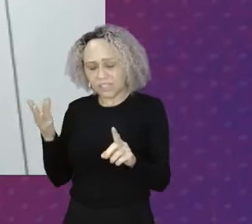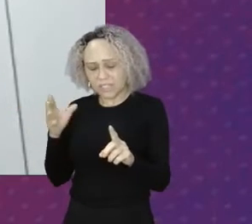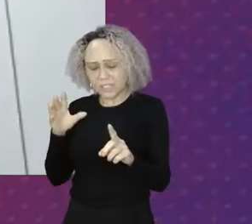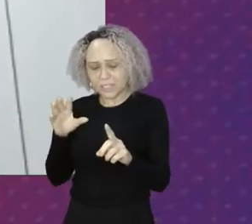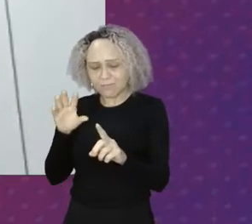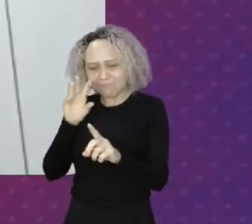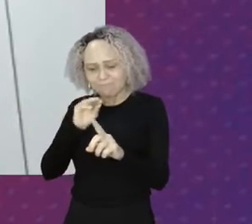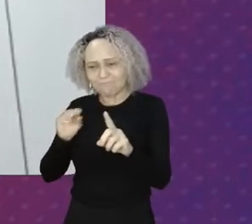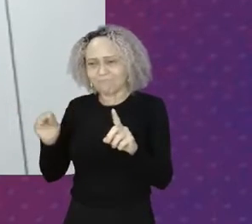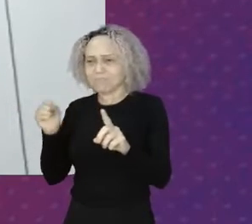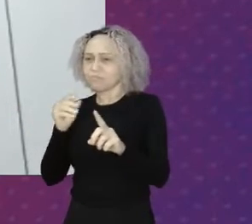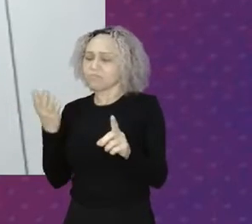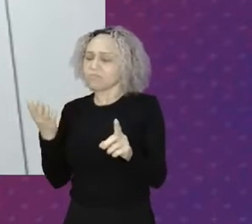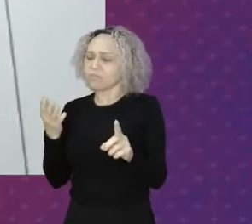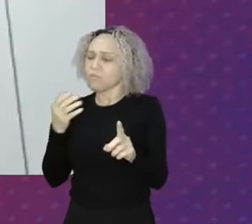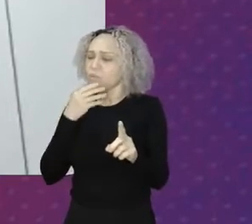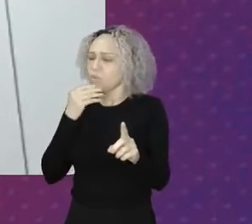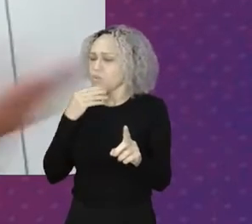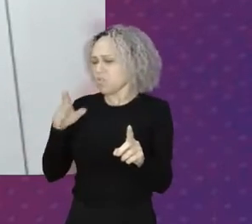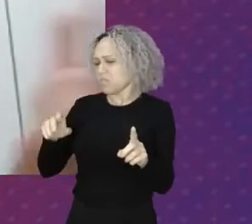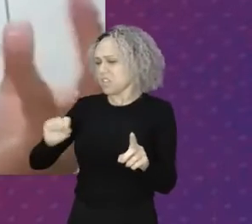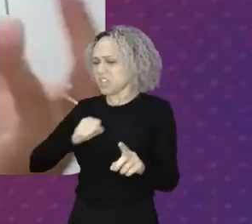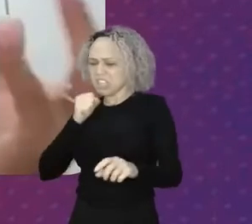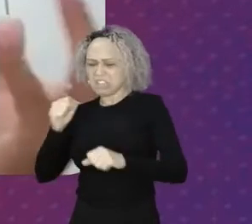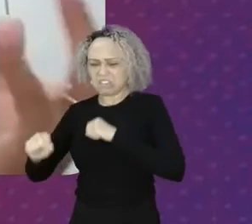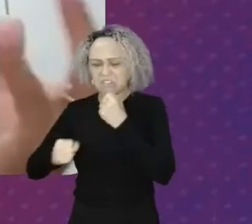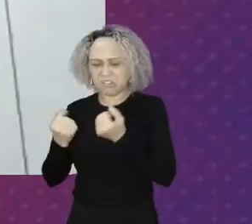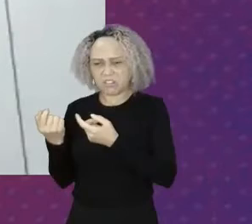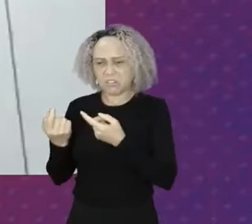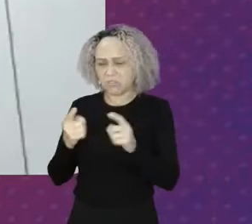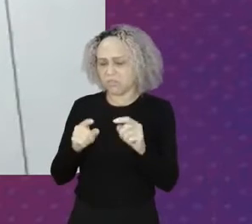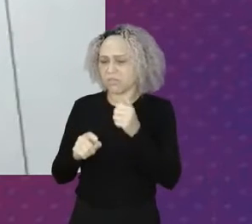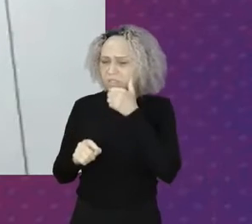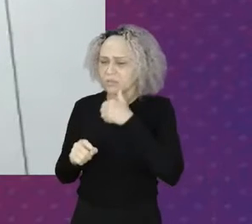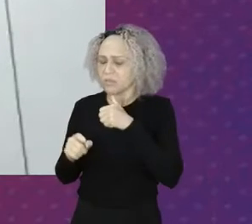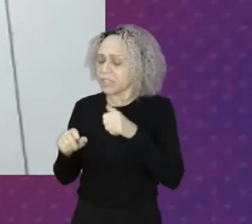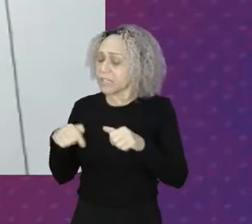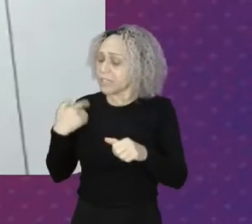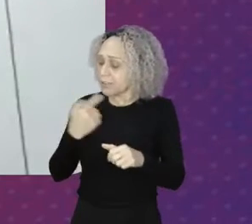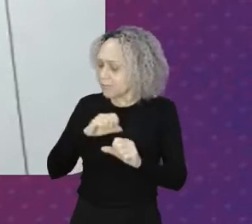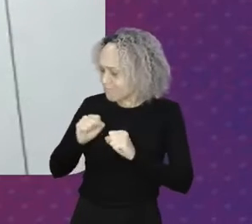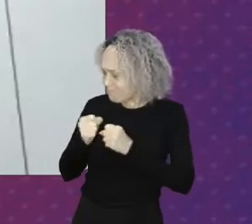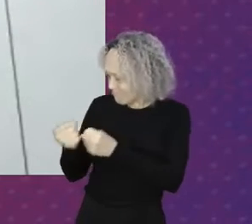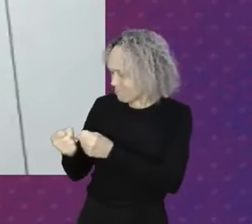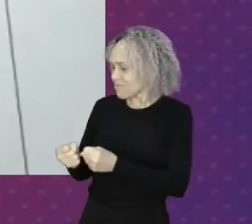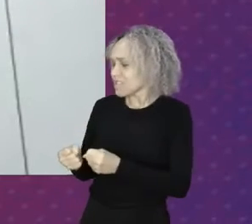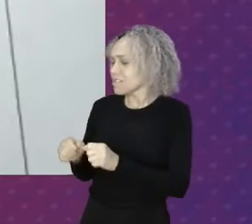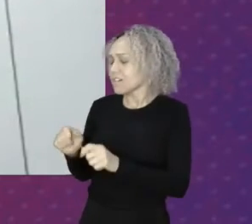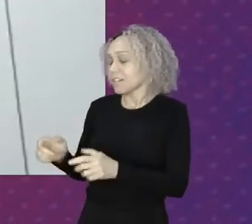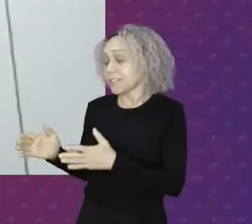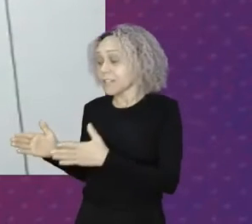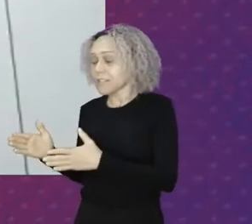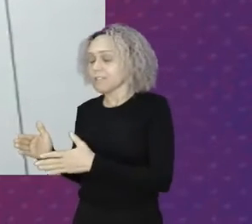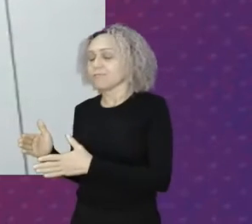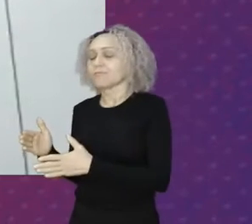legitimação da misoginia, do ódio às mulheres, né, nesse último período sombrio que o Brasil